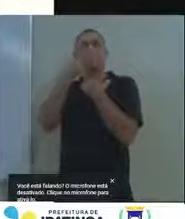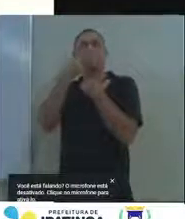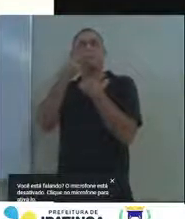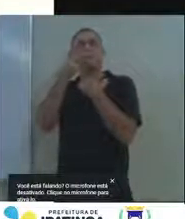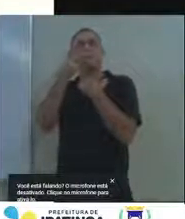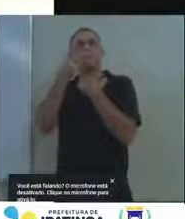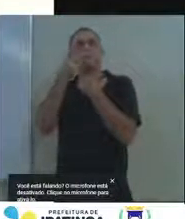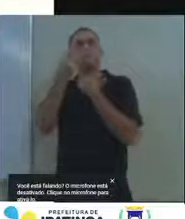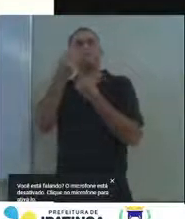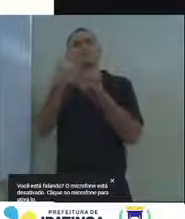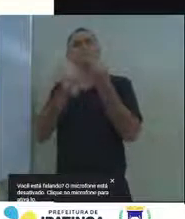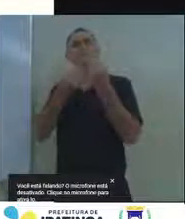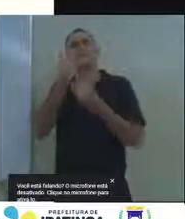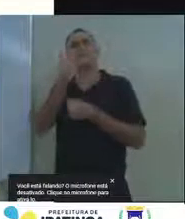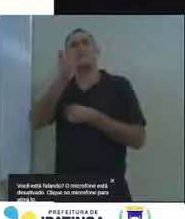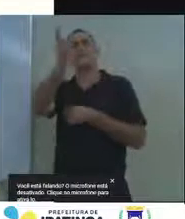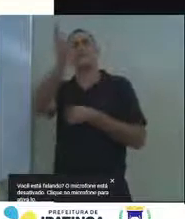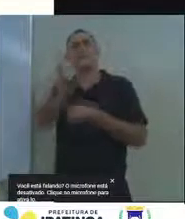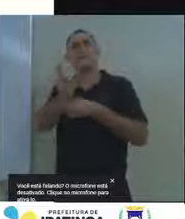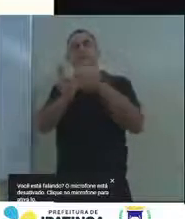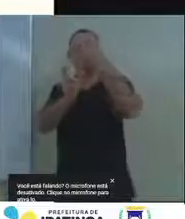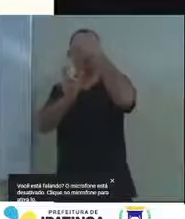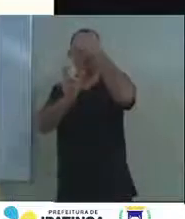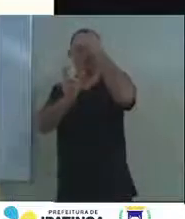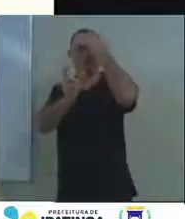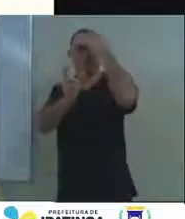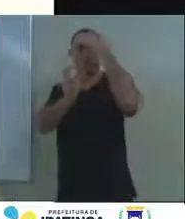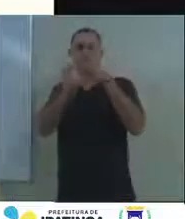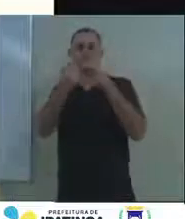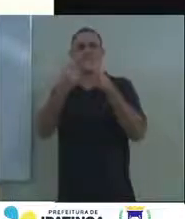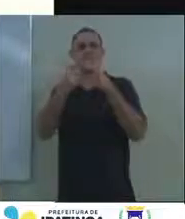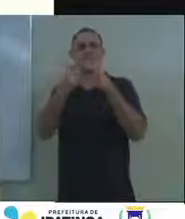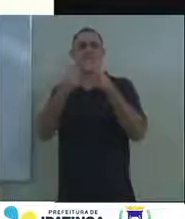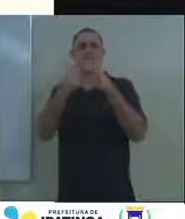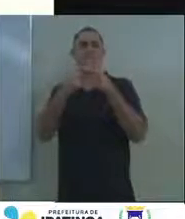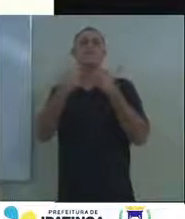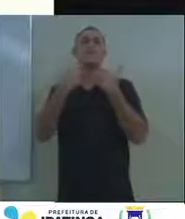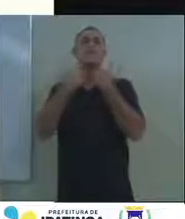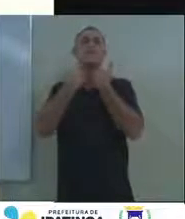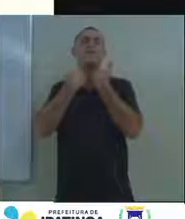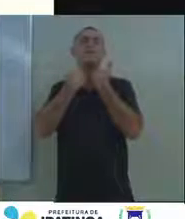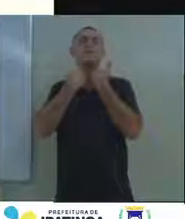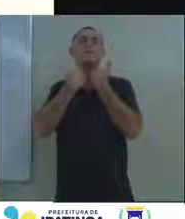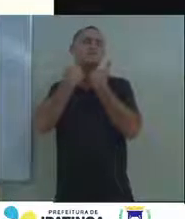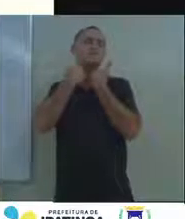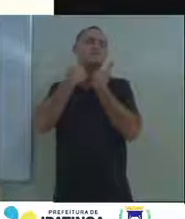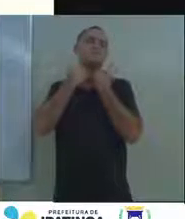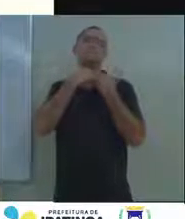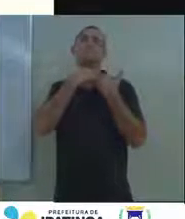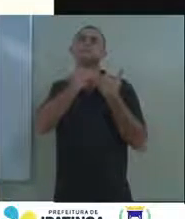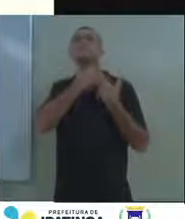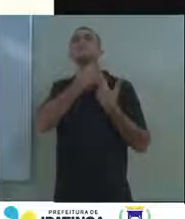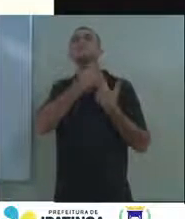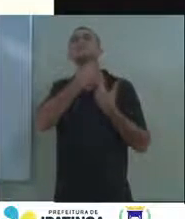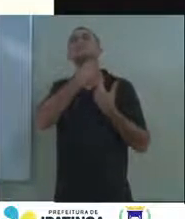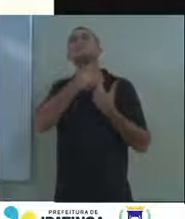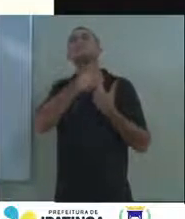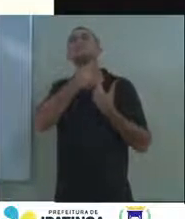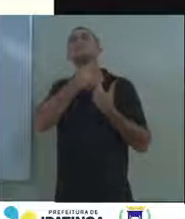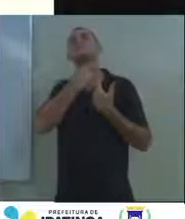enquanto professor, eu tenho um desajuste nesse sistema, eu não consigo falar,